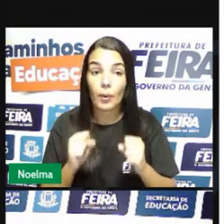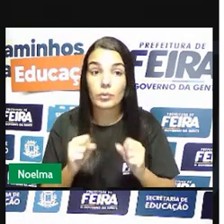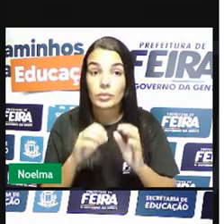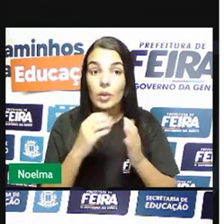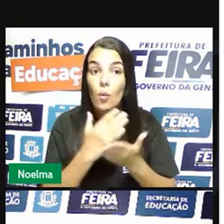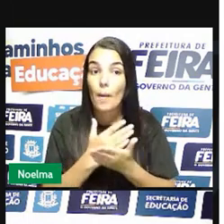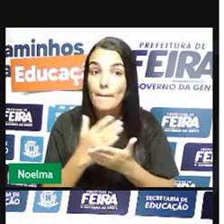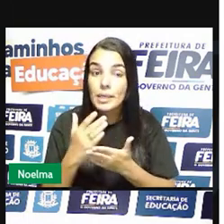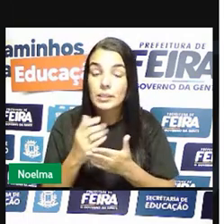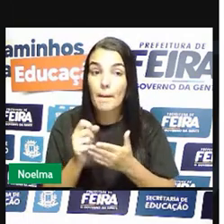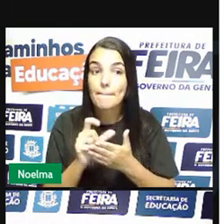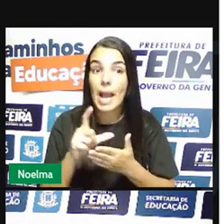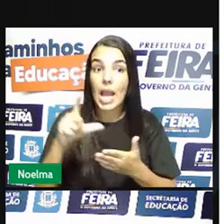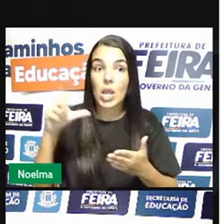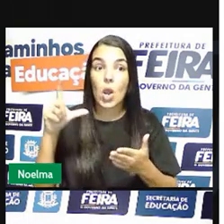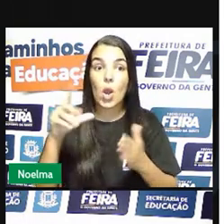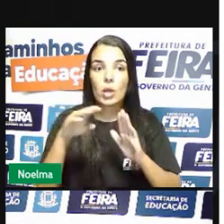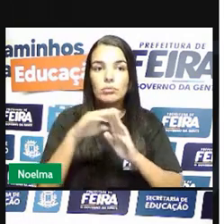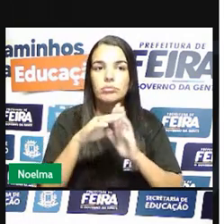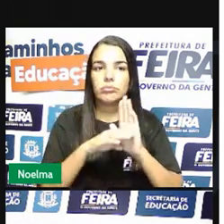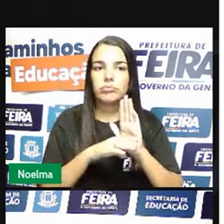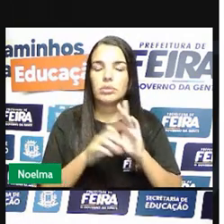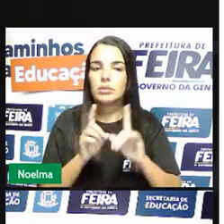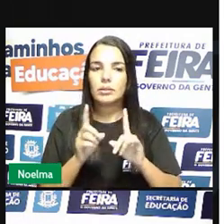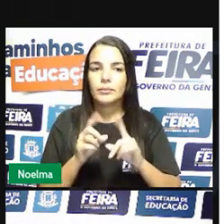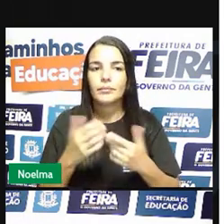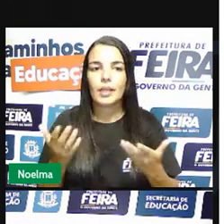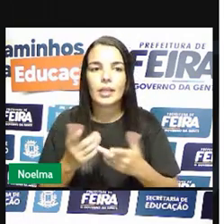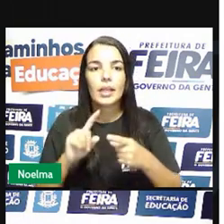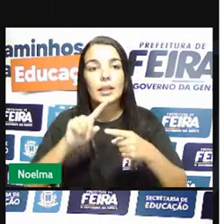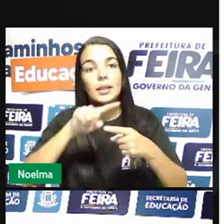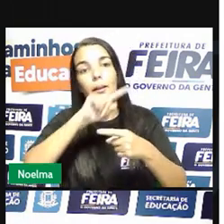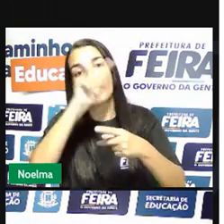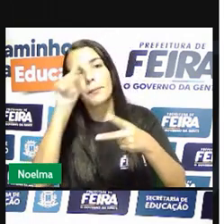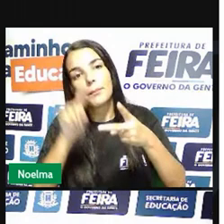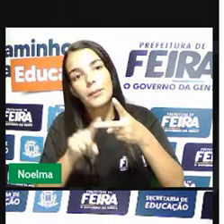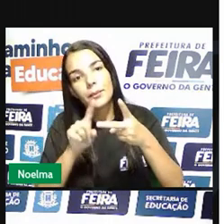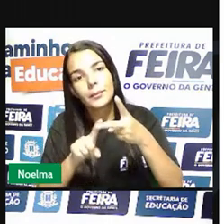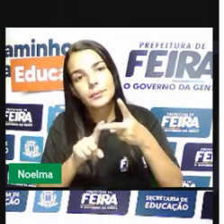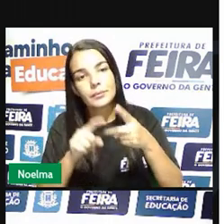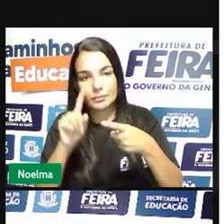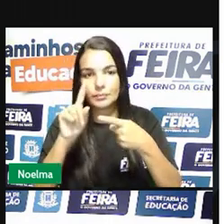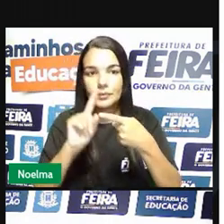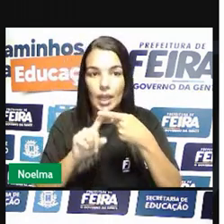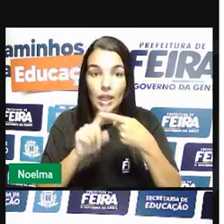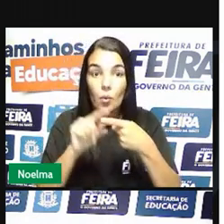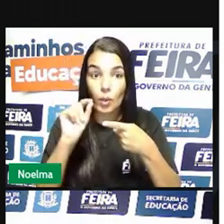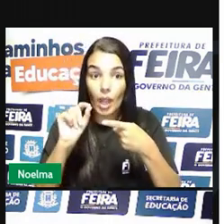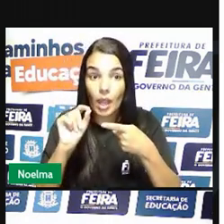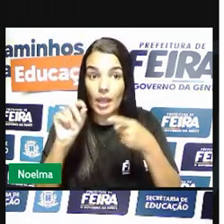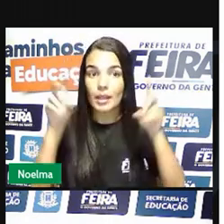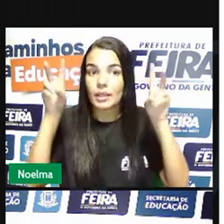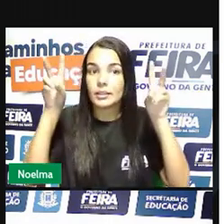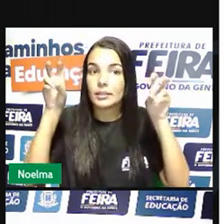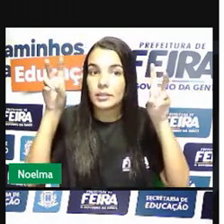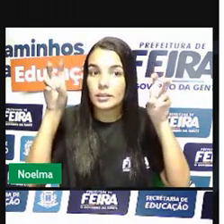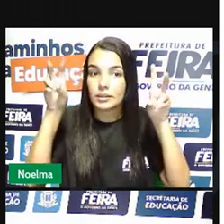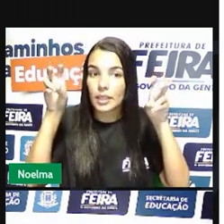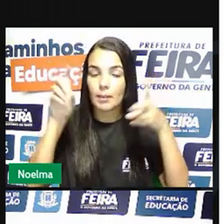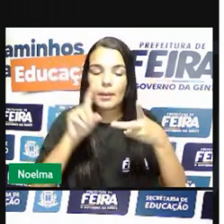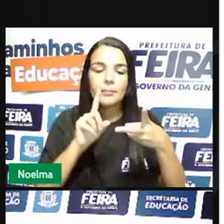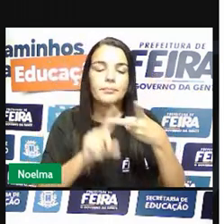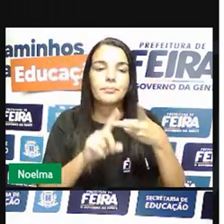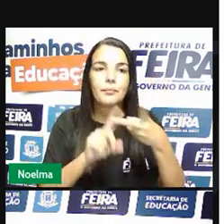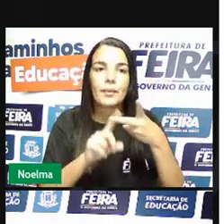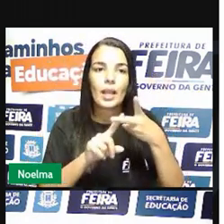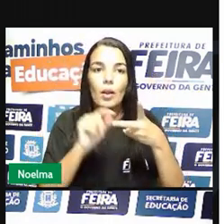certo? Depois nós vamos para os parágrafos de desenvolvimento, o texto ideal tem entre 2 e 3 parágrafos